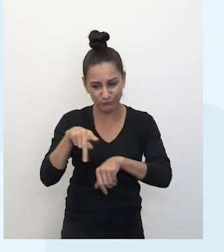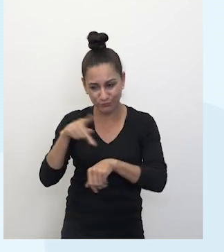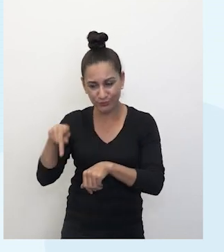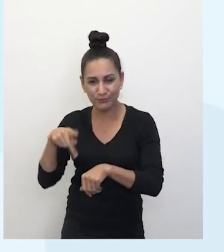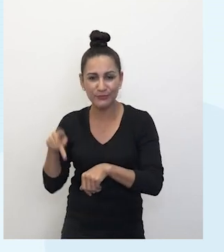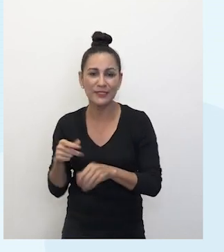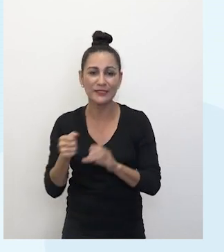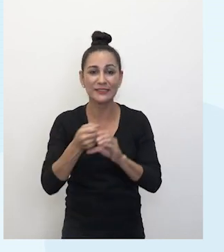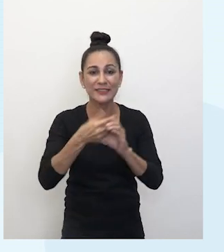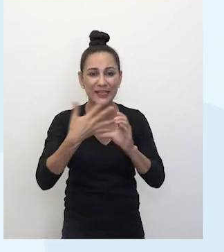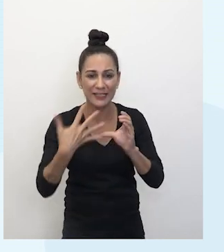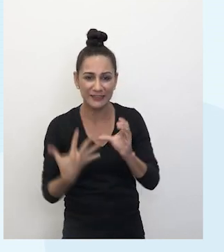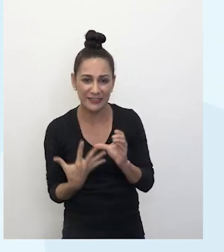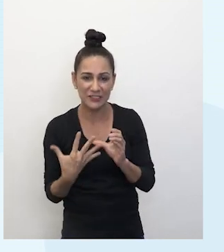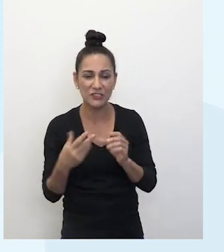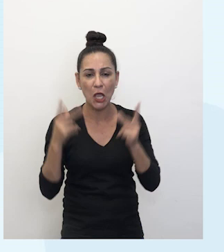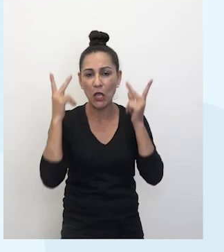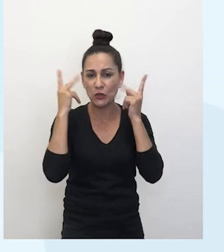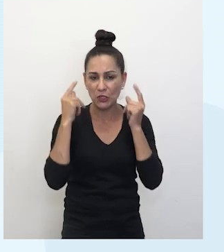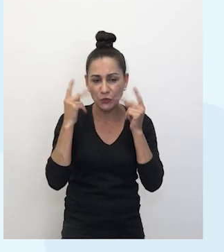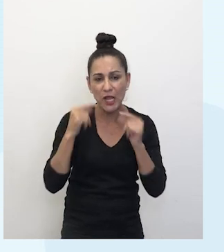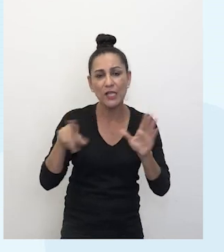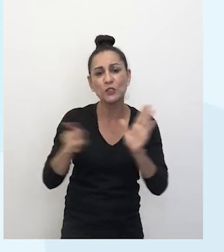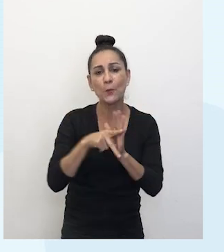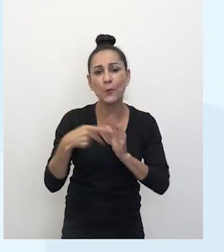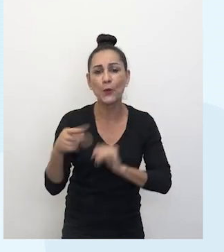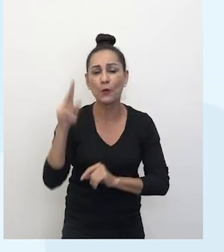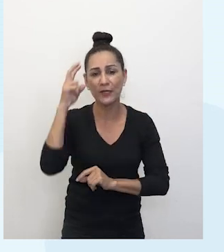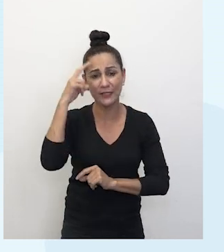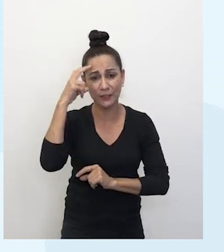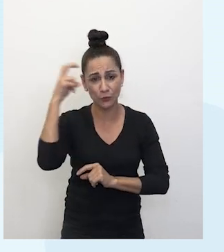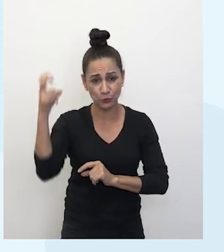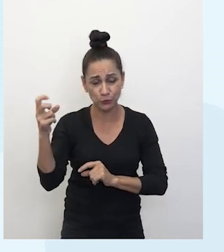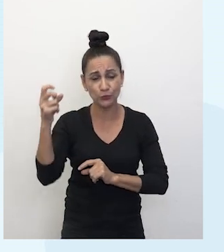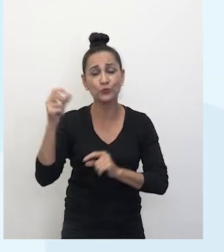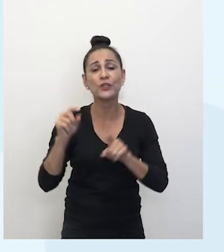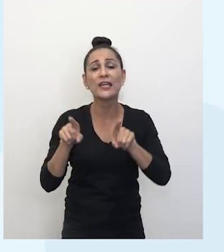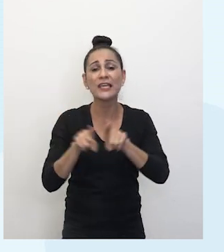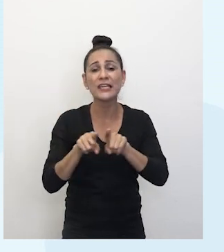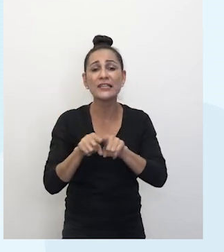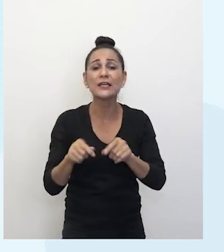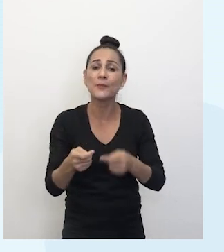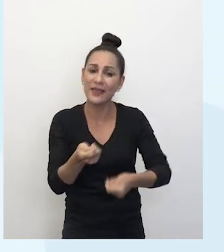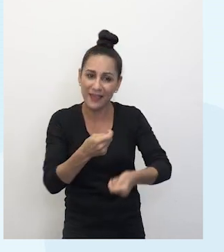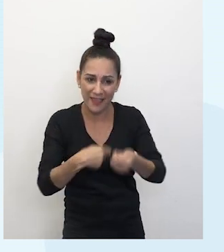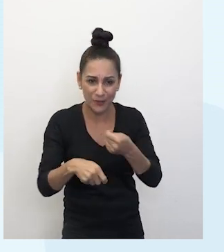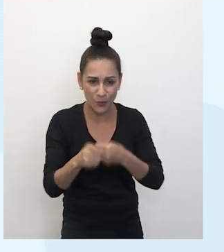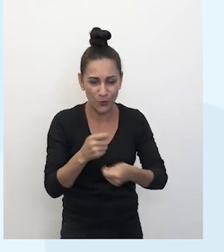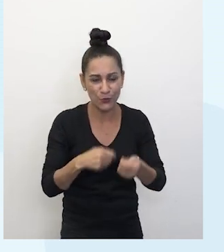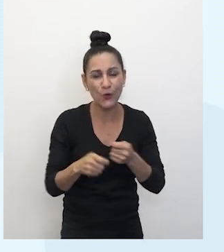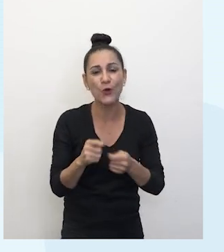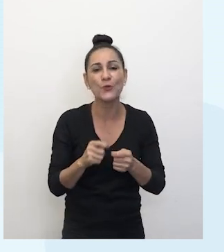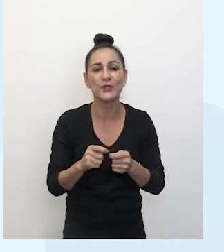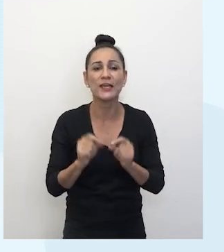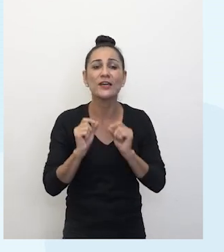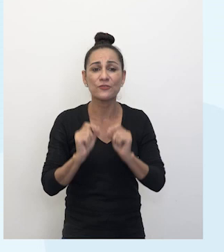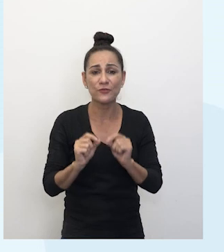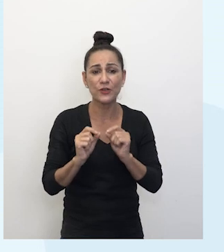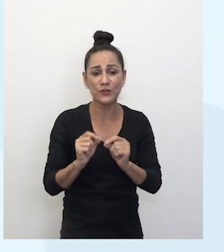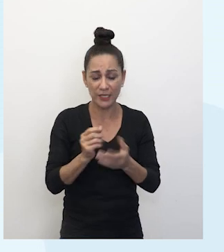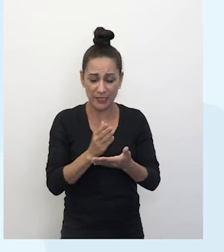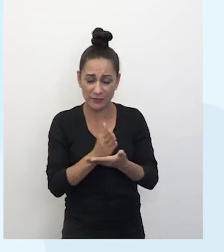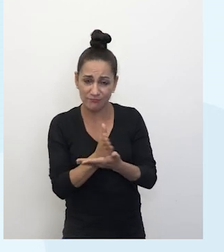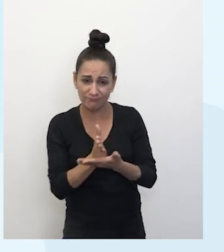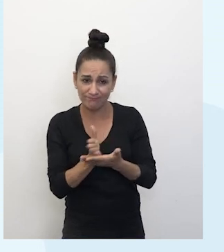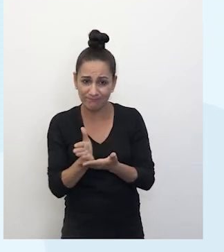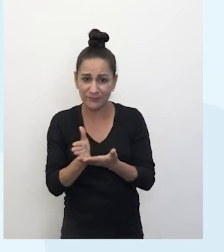características naturais características culturais né características até econômicas foram retratadas aí nessa